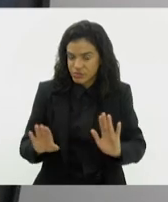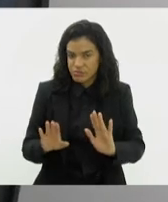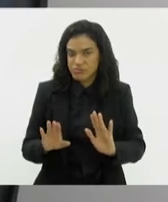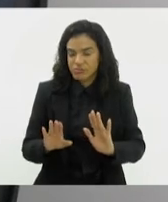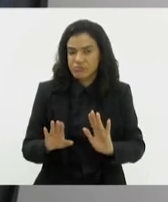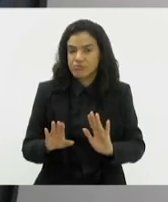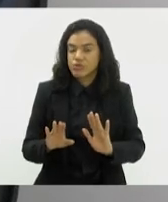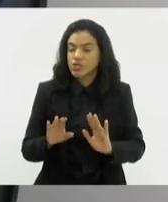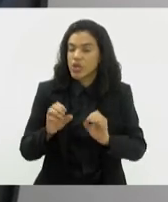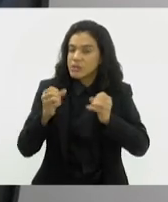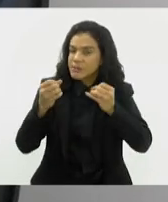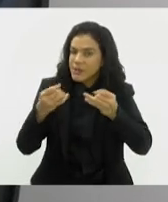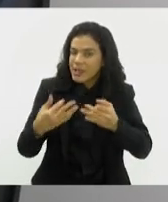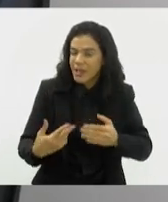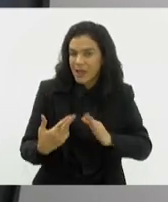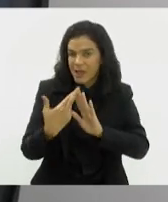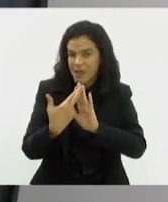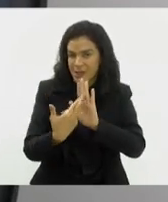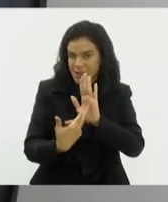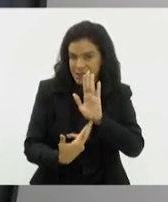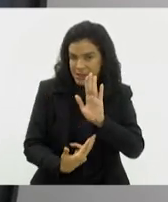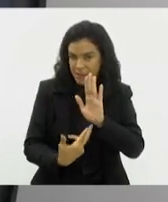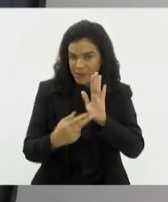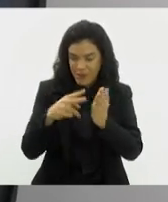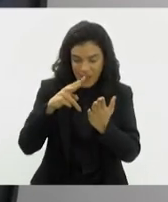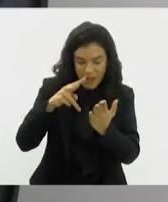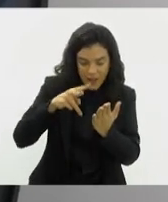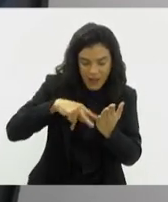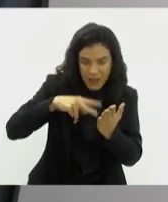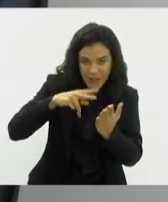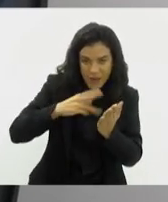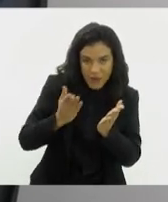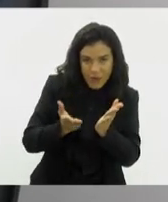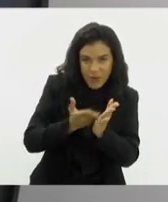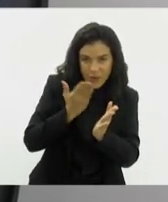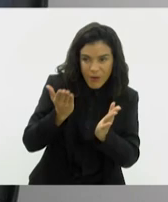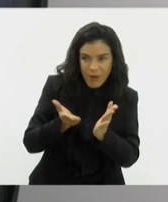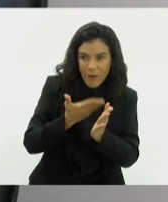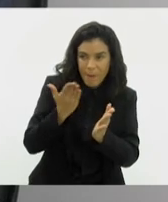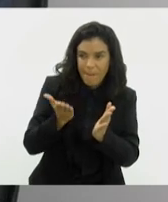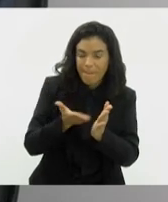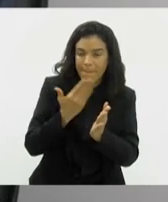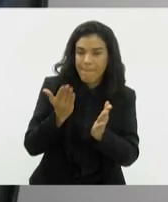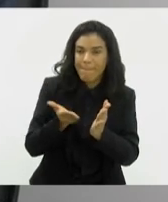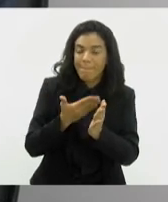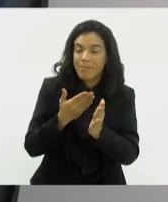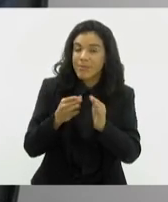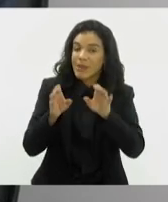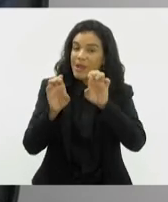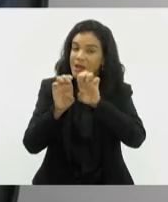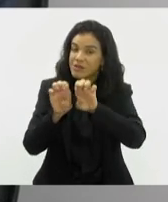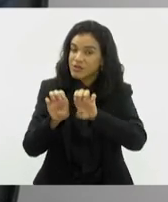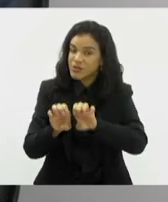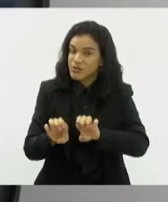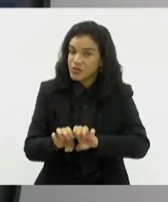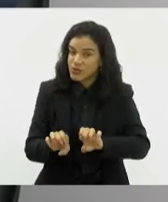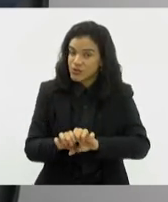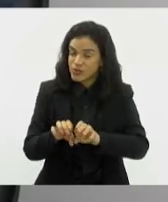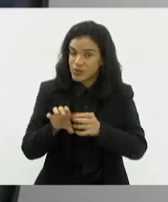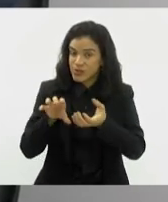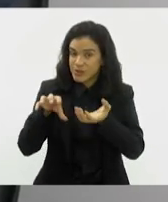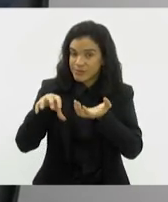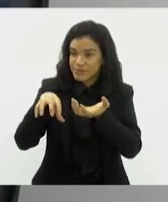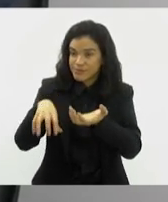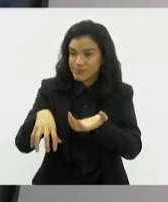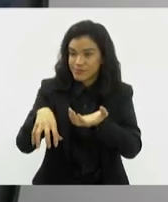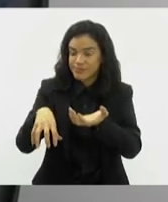Esta redação que o senhor está lendo é a redação que a estrutura do Senado apresentou na